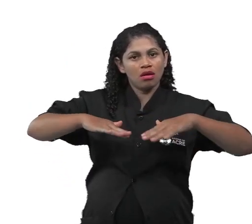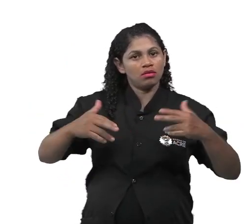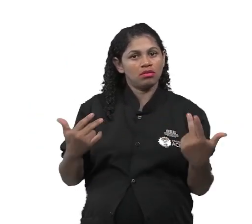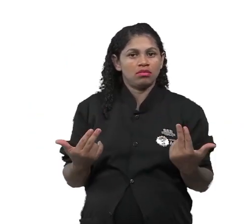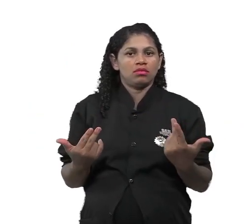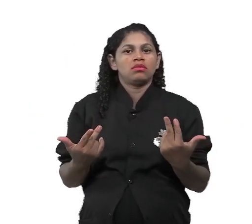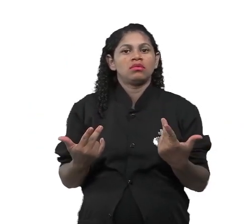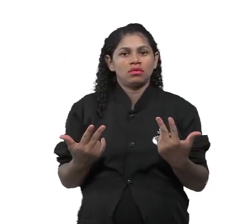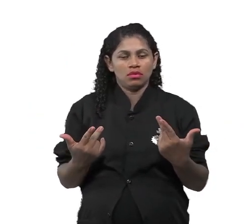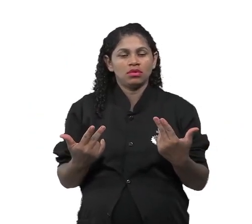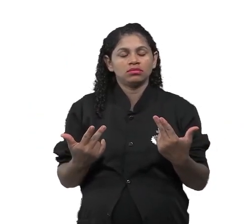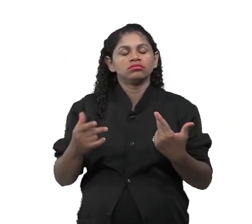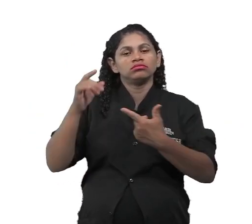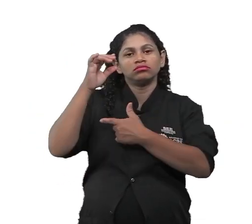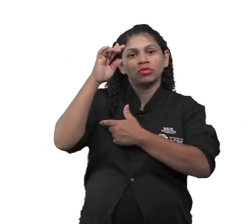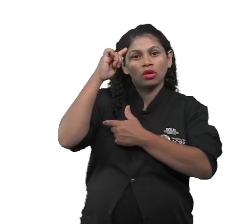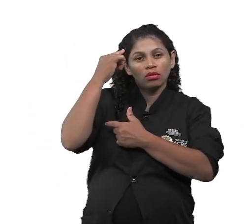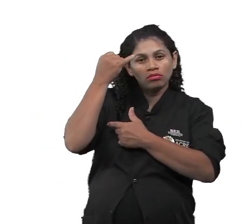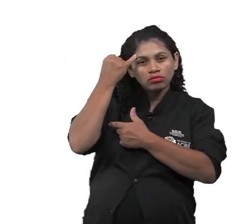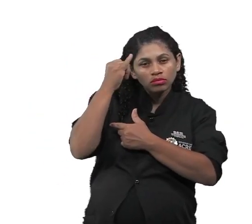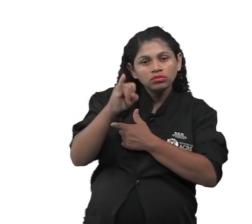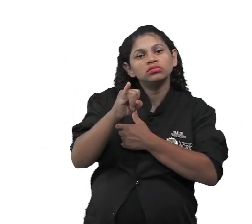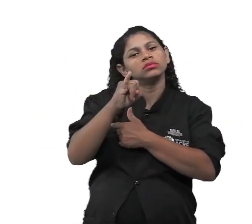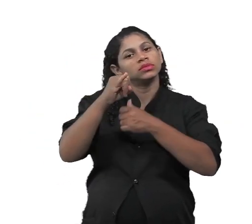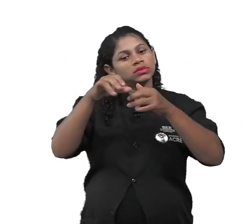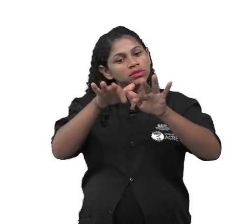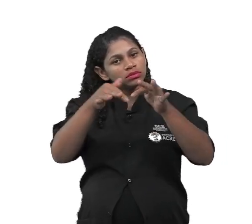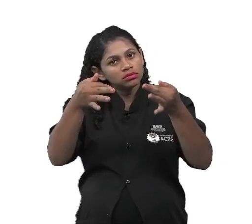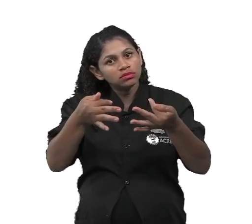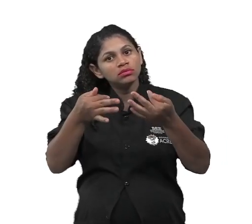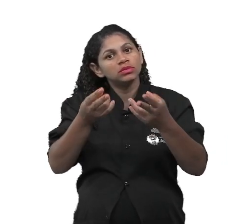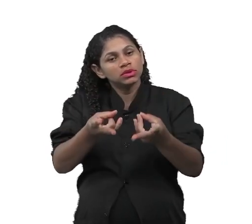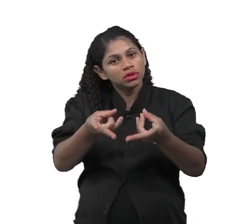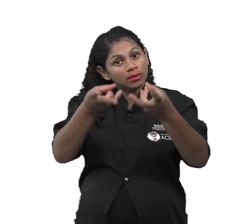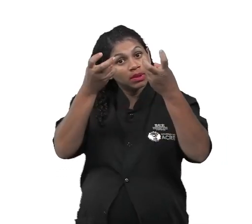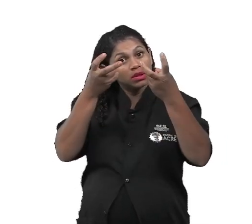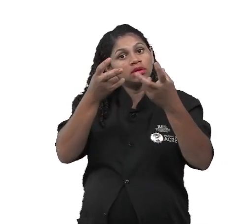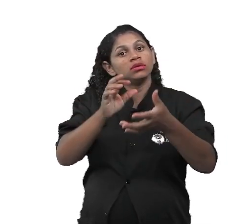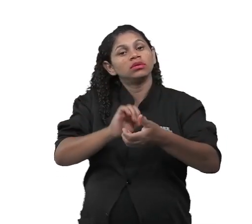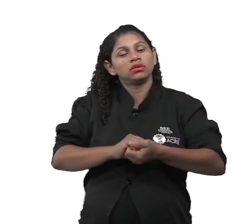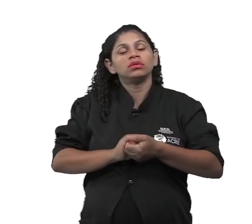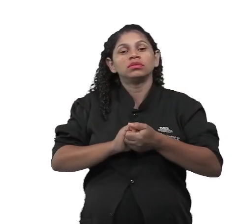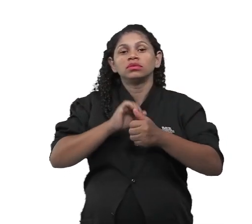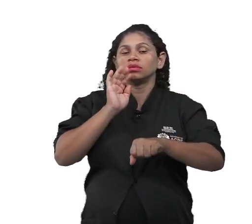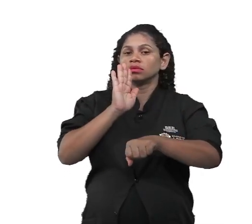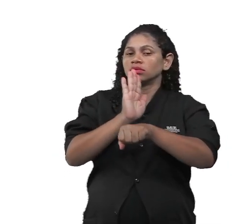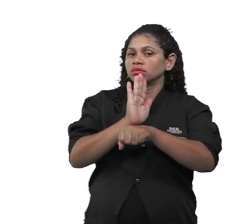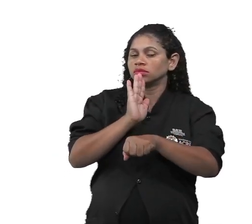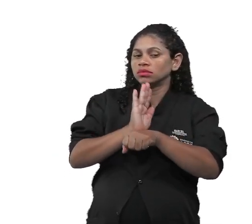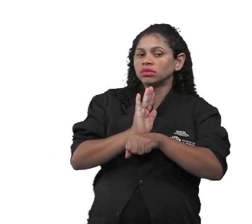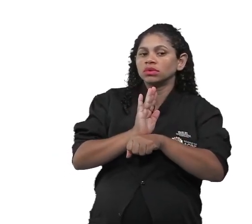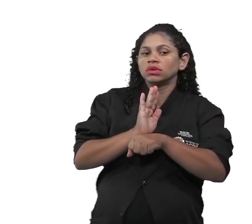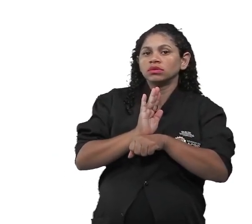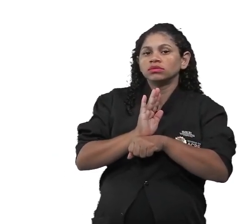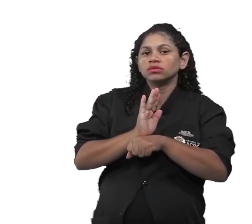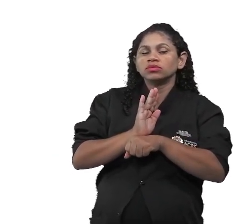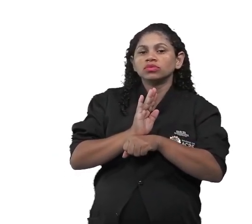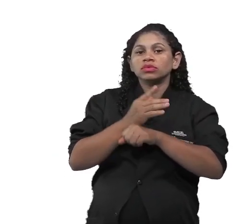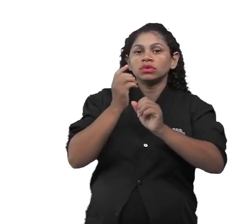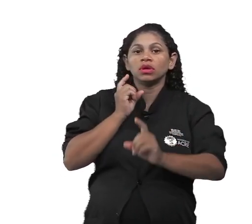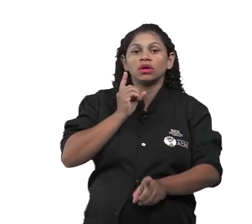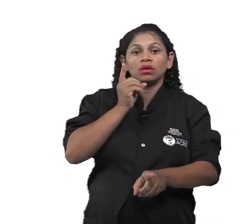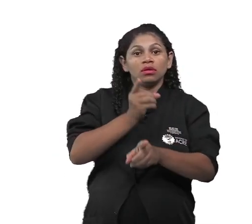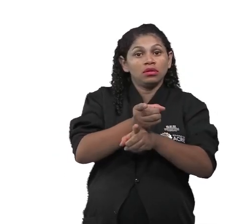Então é uma ideia bem simples, você pode perceber. E isso nos ajuda a determinar volume de vários sólidos.